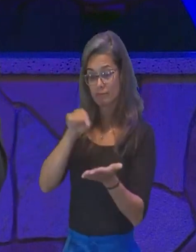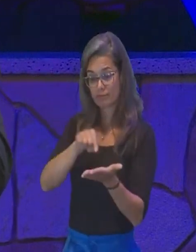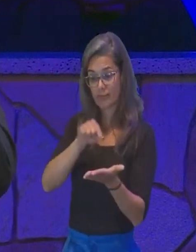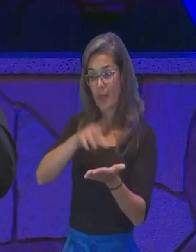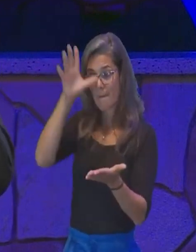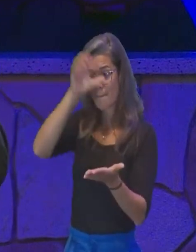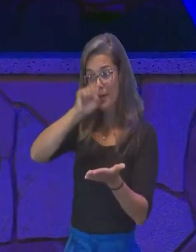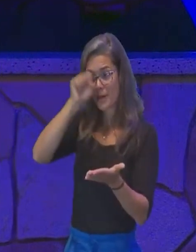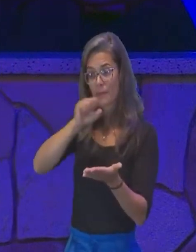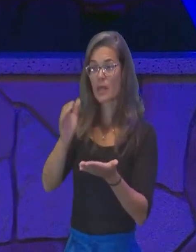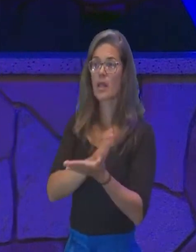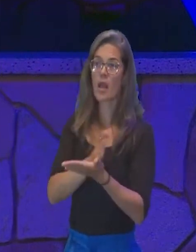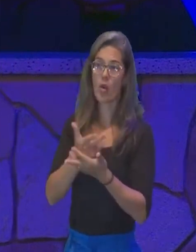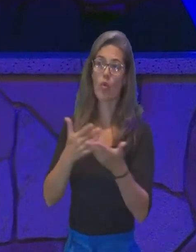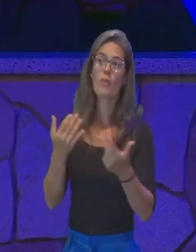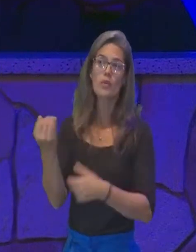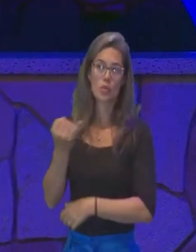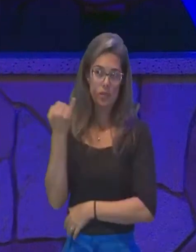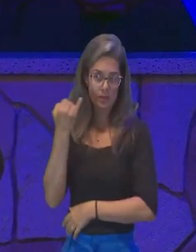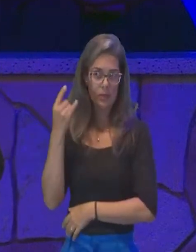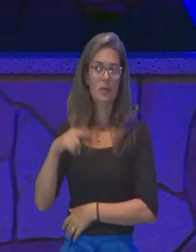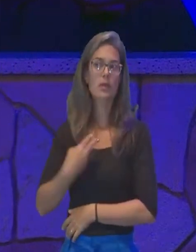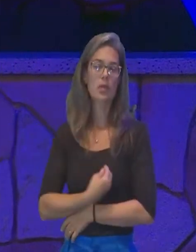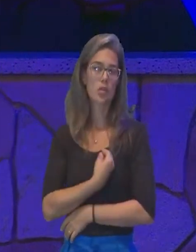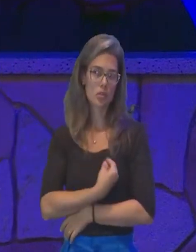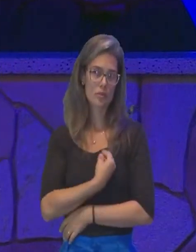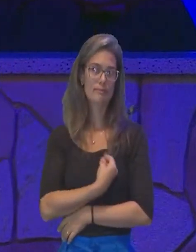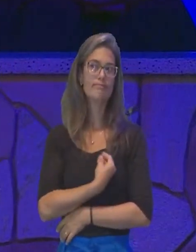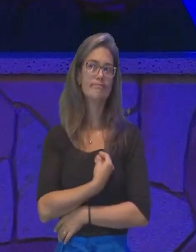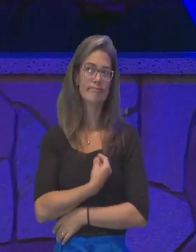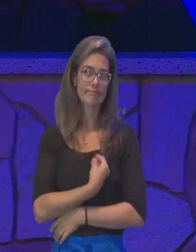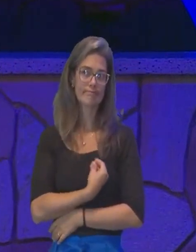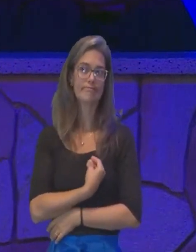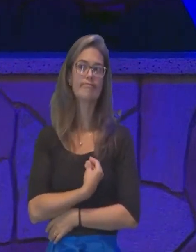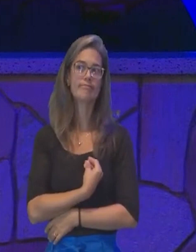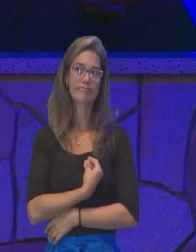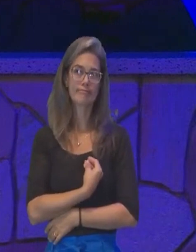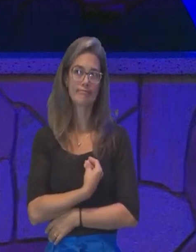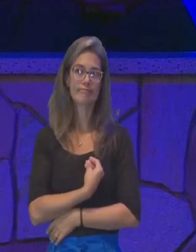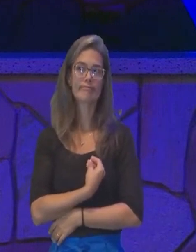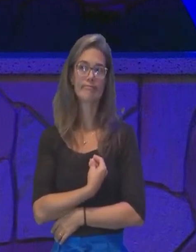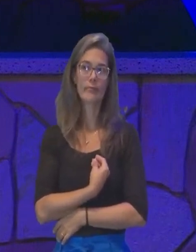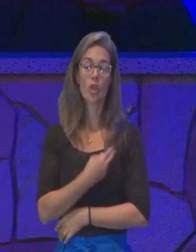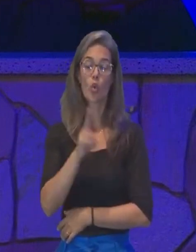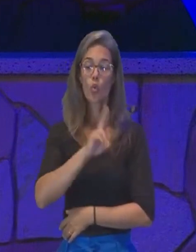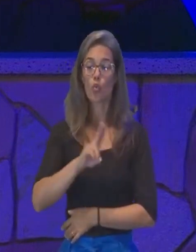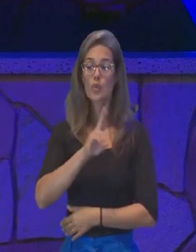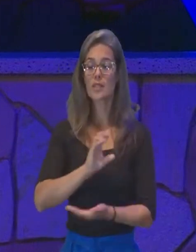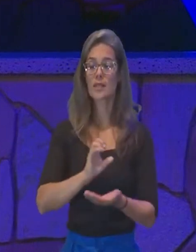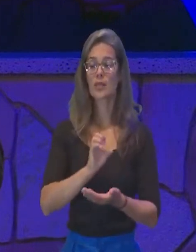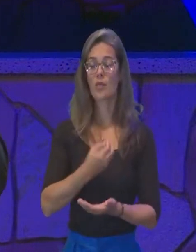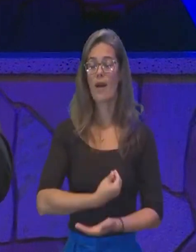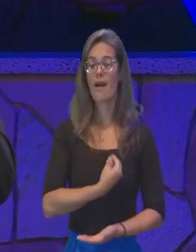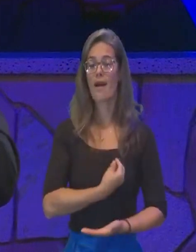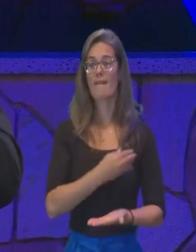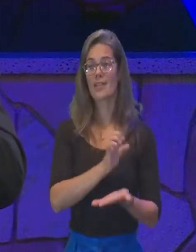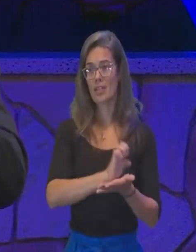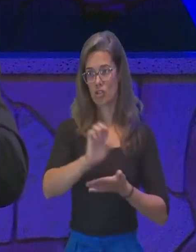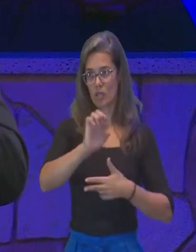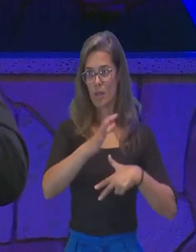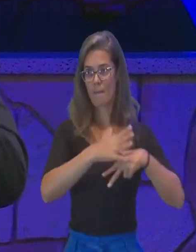algumas lições muito preciosas para nós, baseadas nesta experiência de Elias. Número